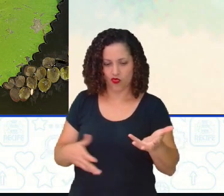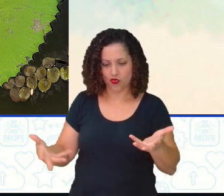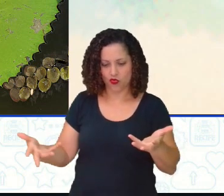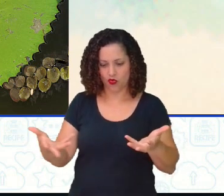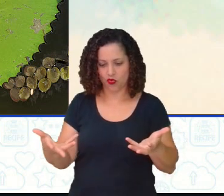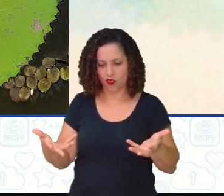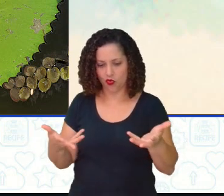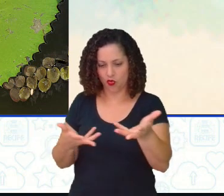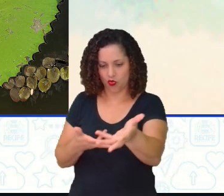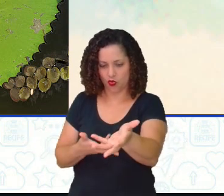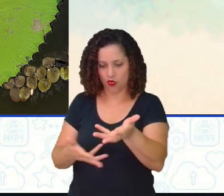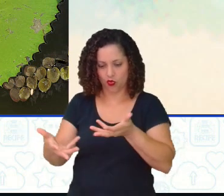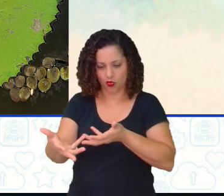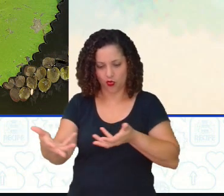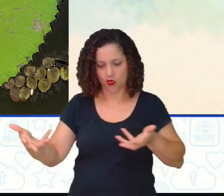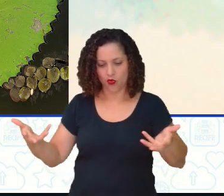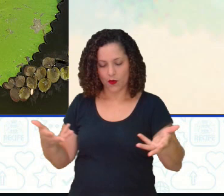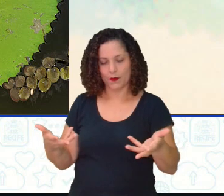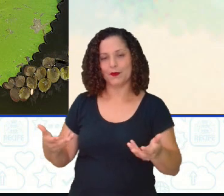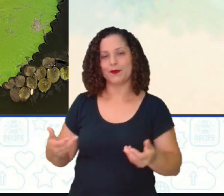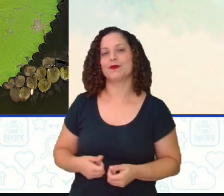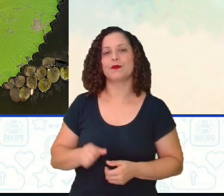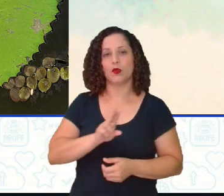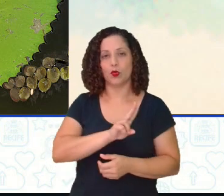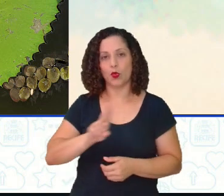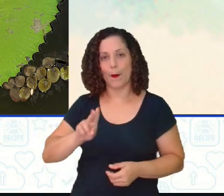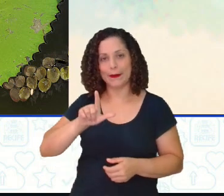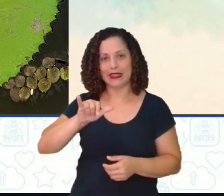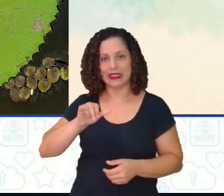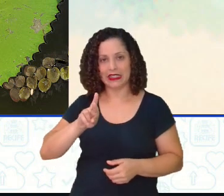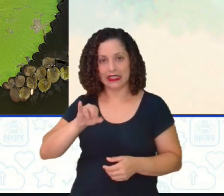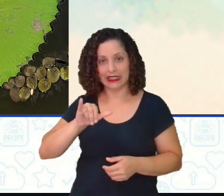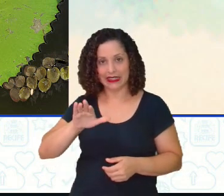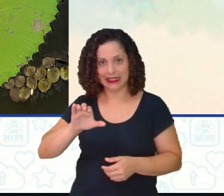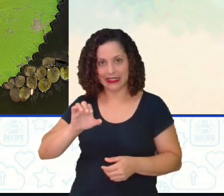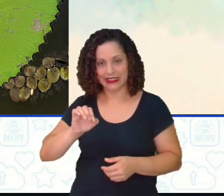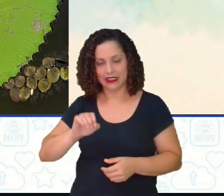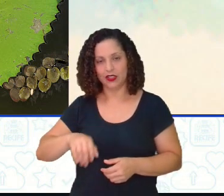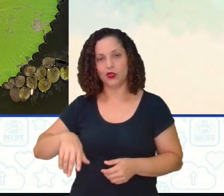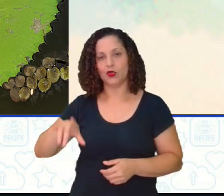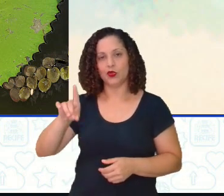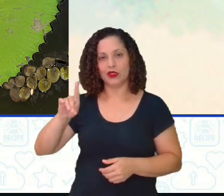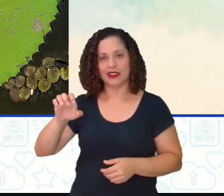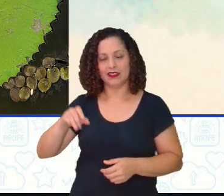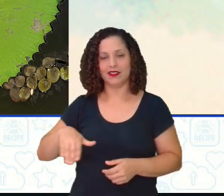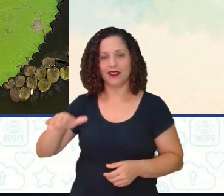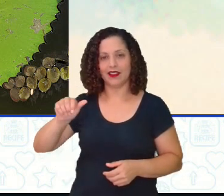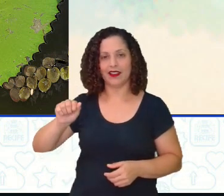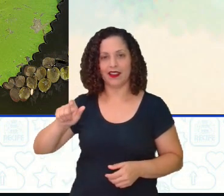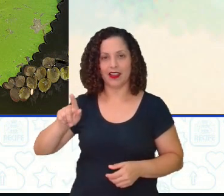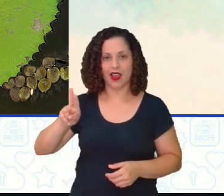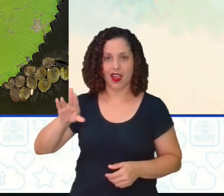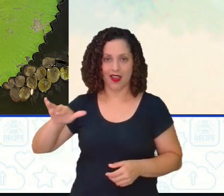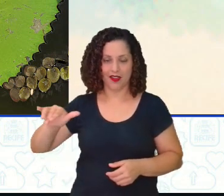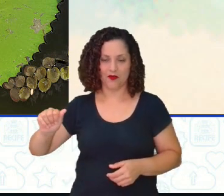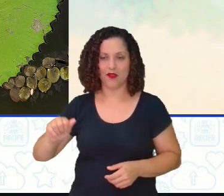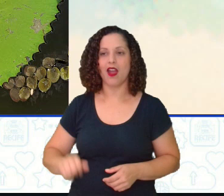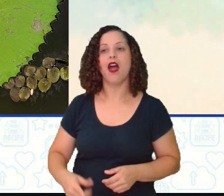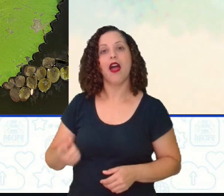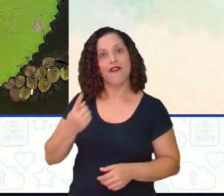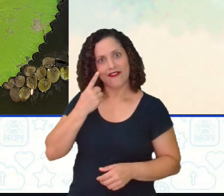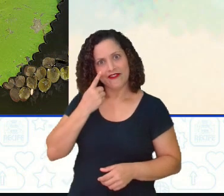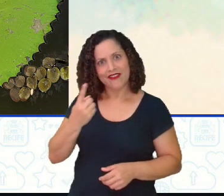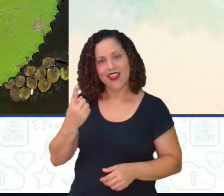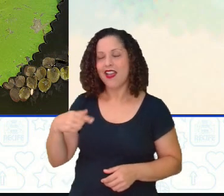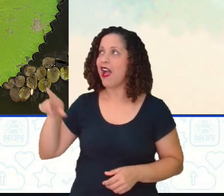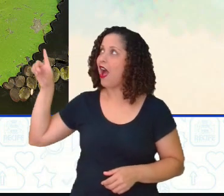esse nome também popular como lírio d'água. Então, quando vocês forem num passeio, você já sabe dessa informação e diz, recebeu